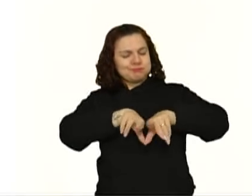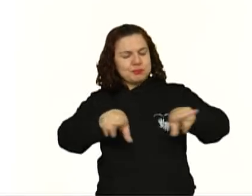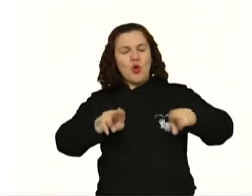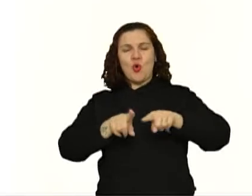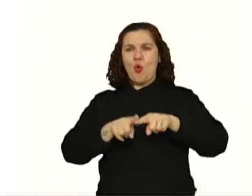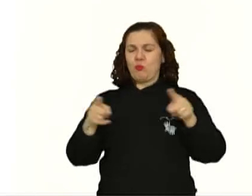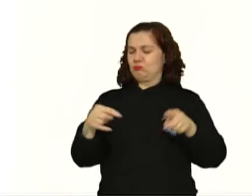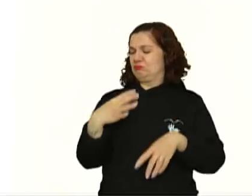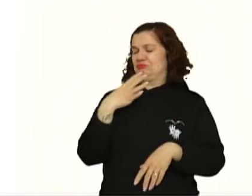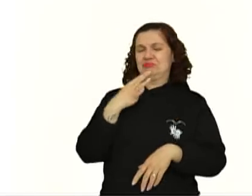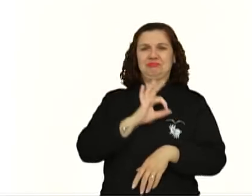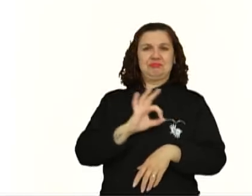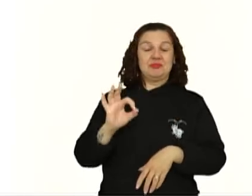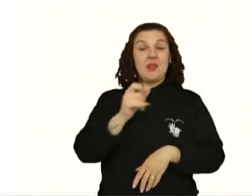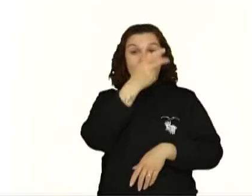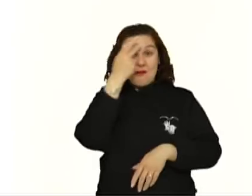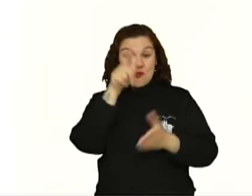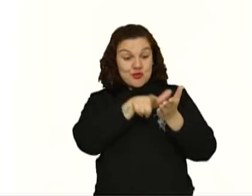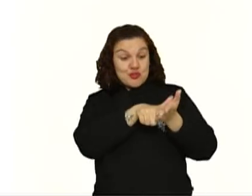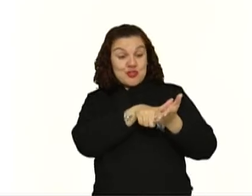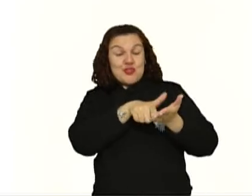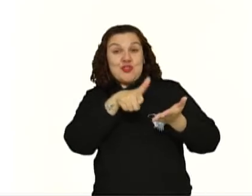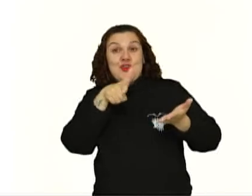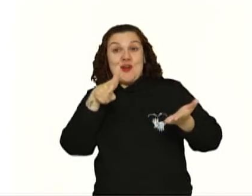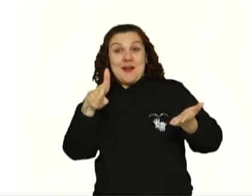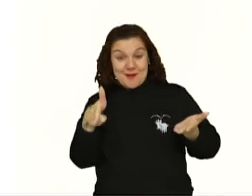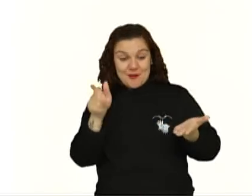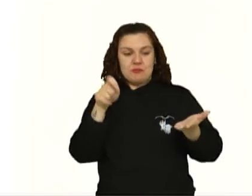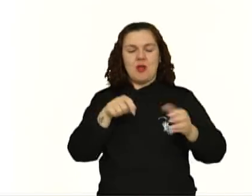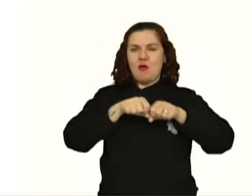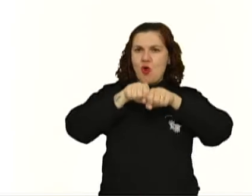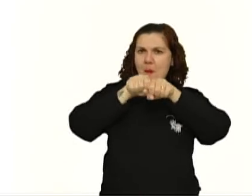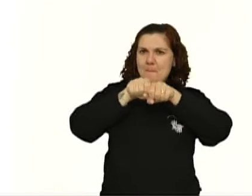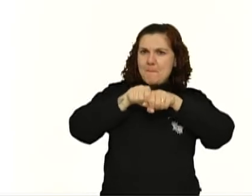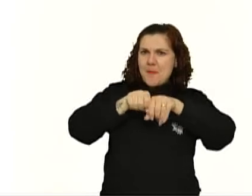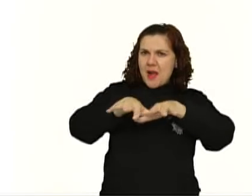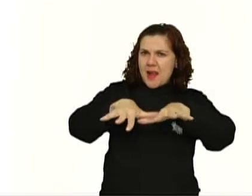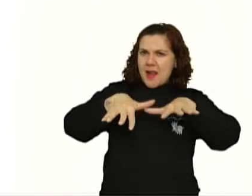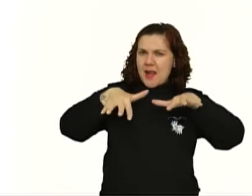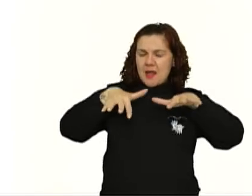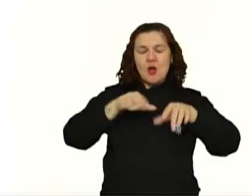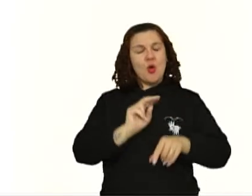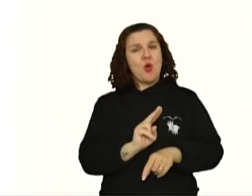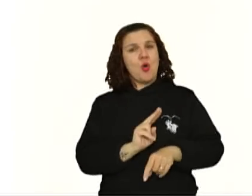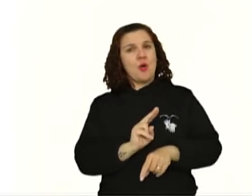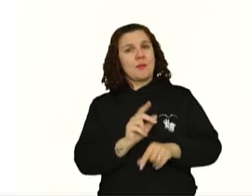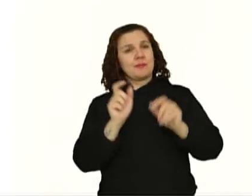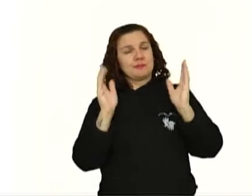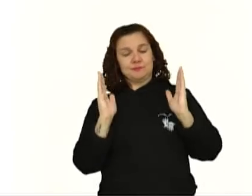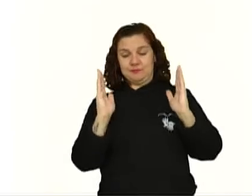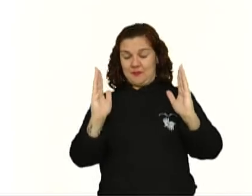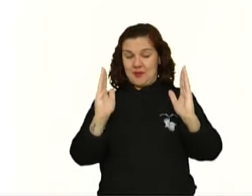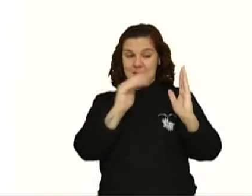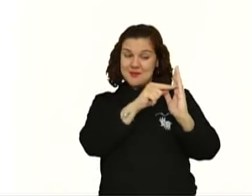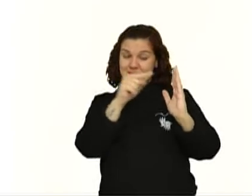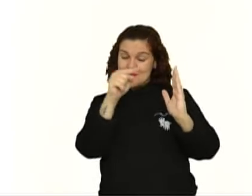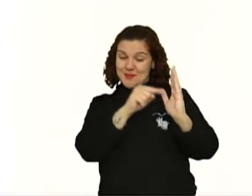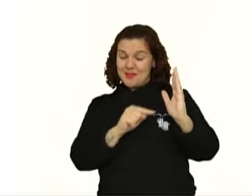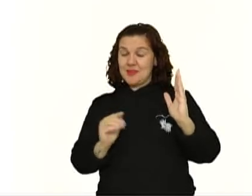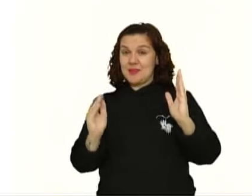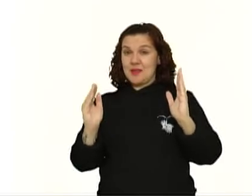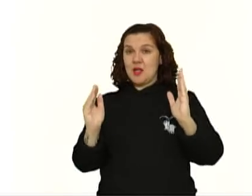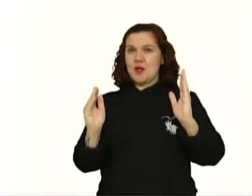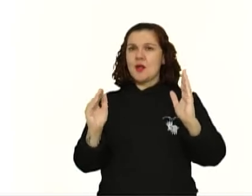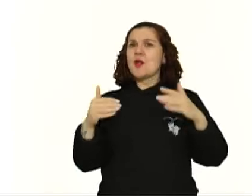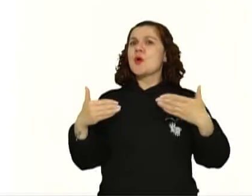ou desconhecidos. Os jornais podem ser de grande circulação. O trecho destacado está